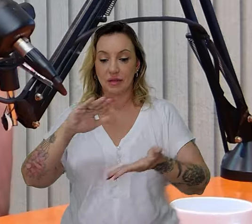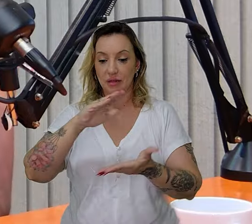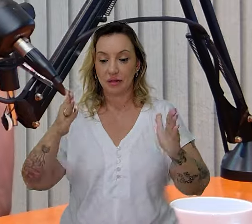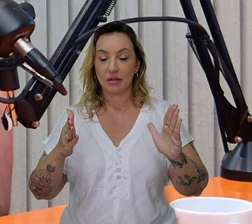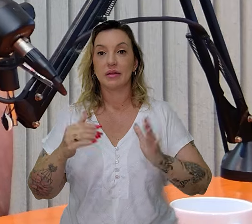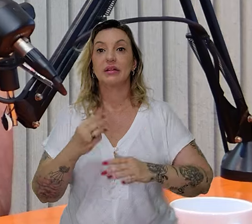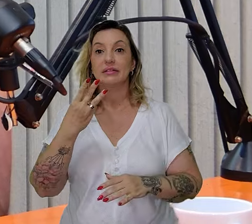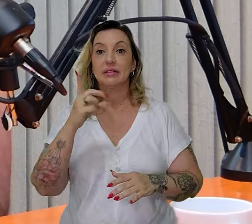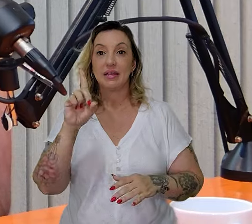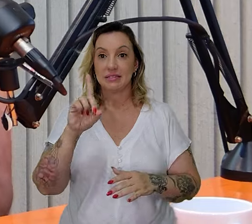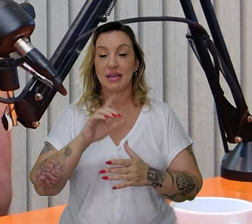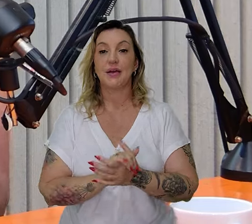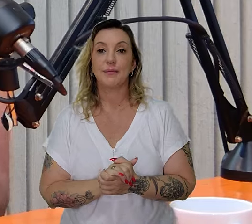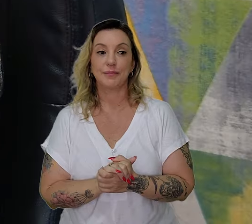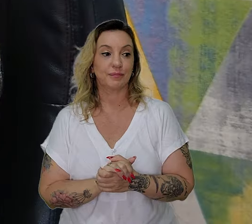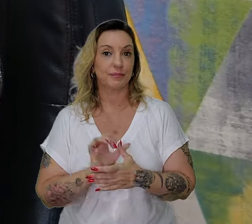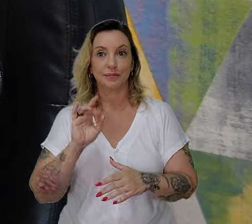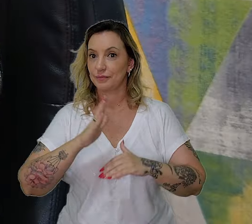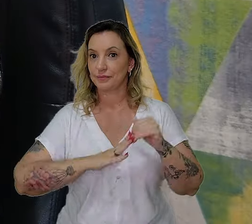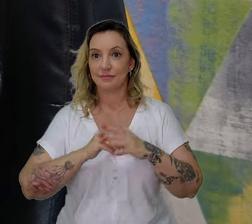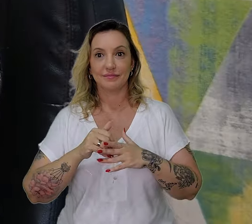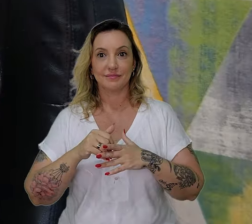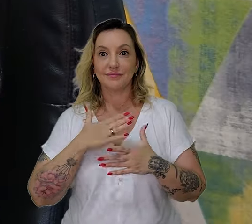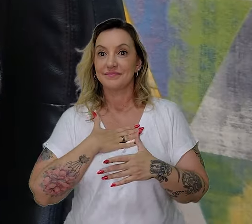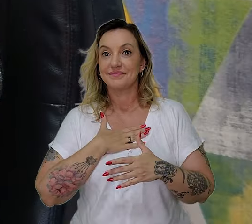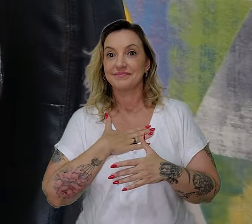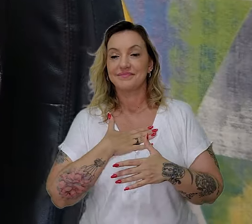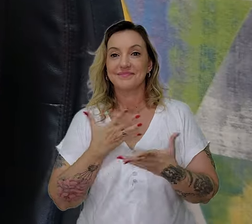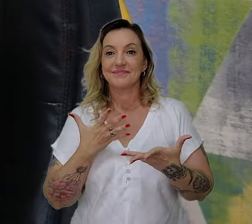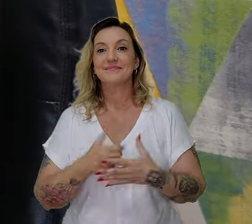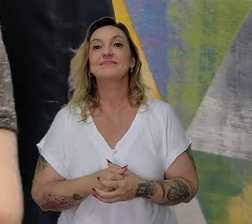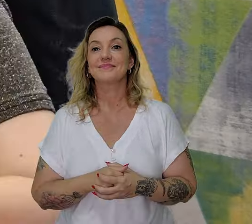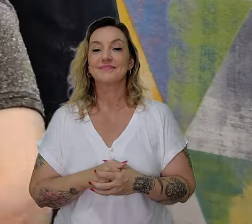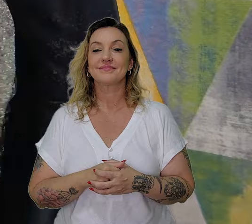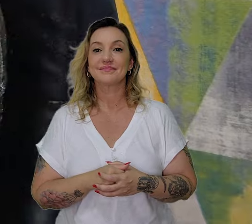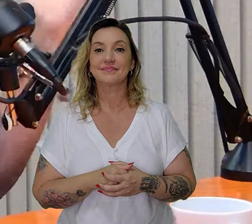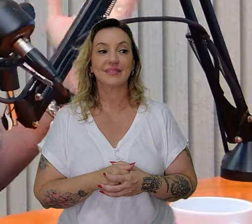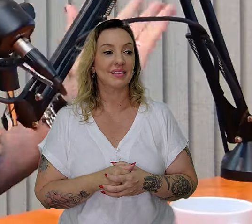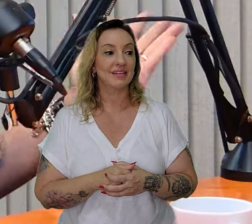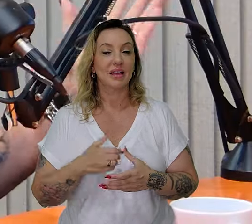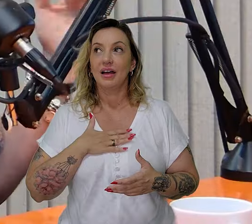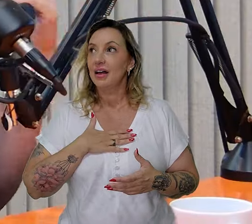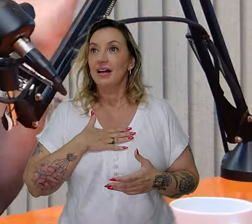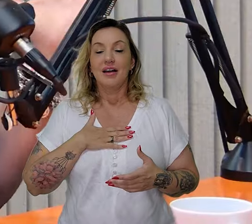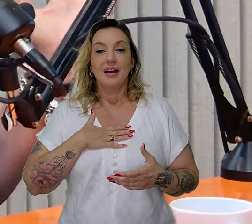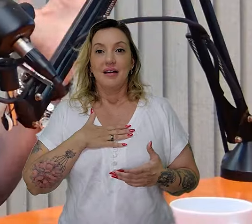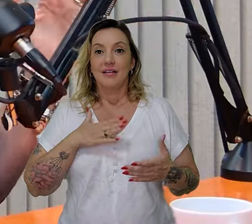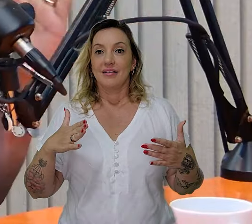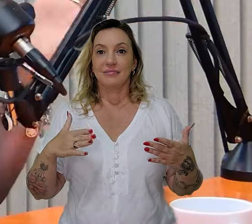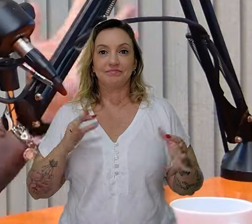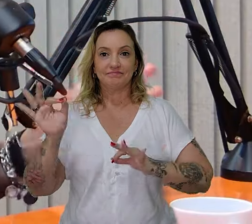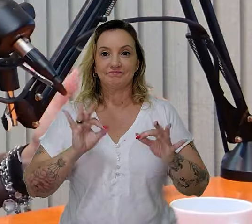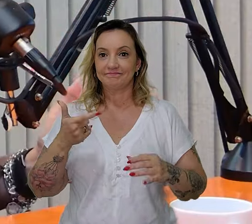maquete tridimensional gente só na prova né antes de entrar ó eu eu fui completamente